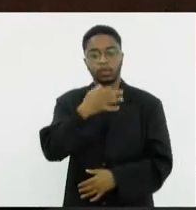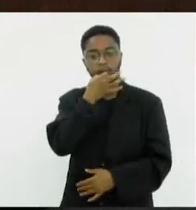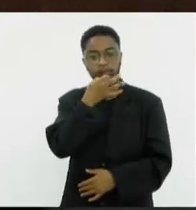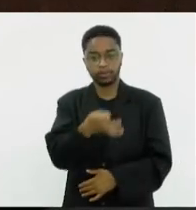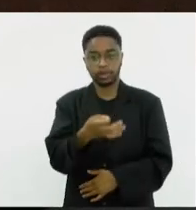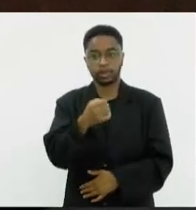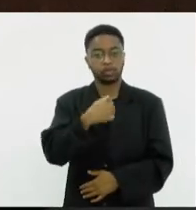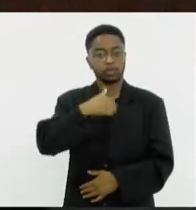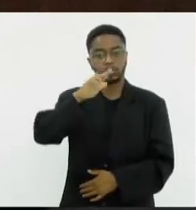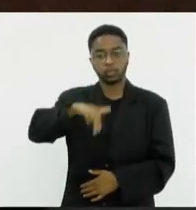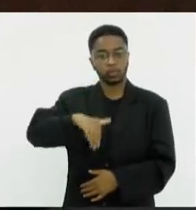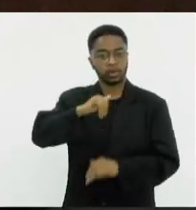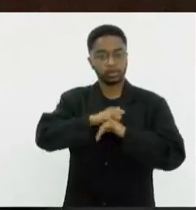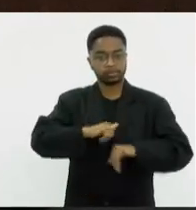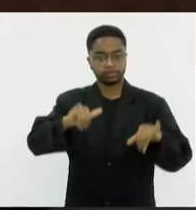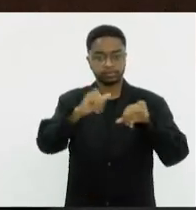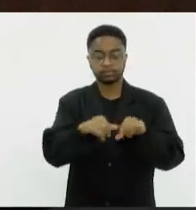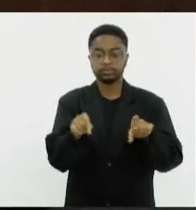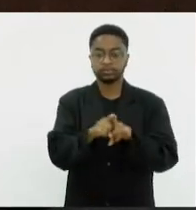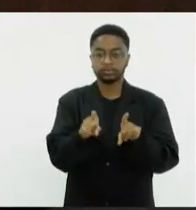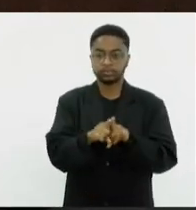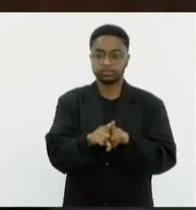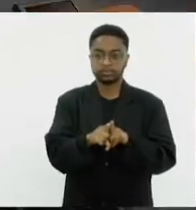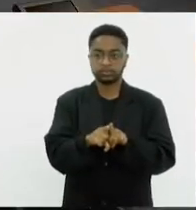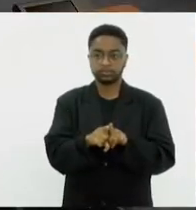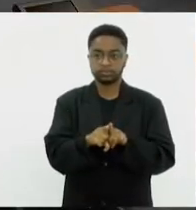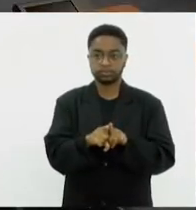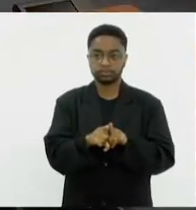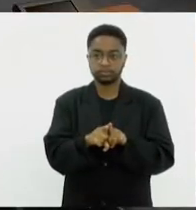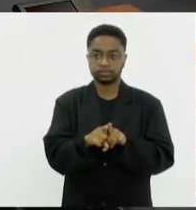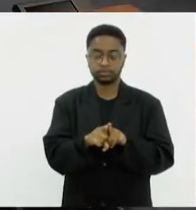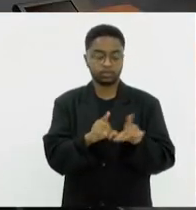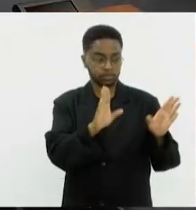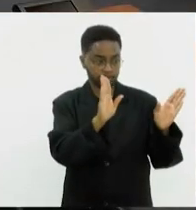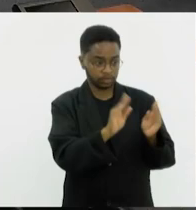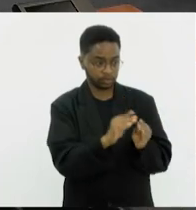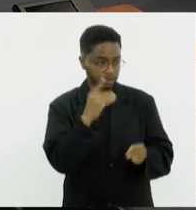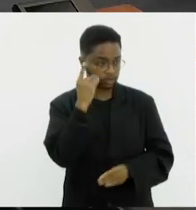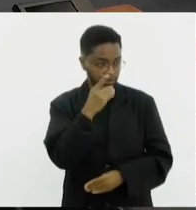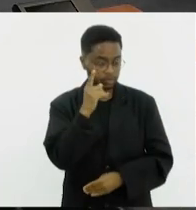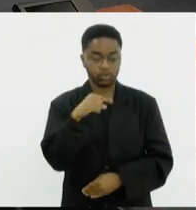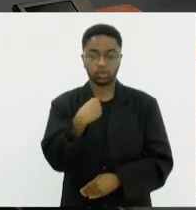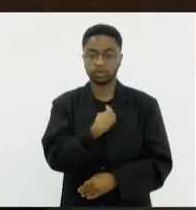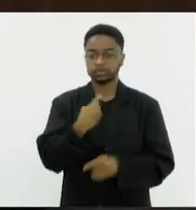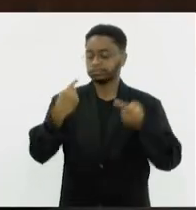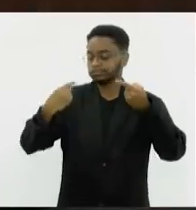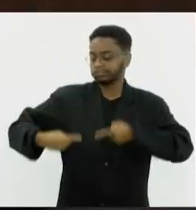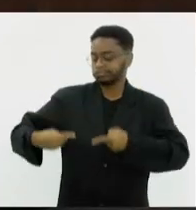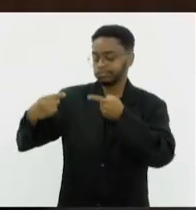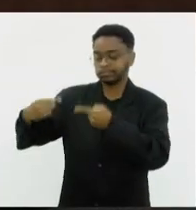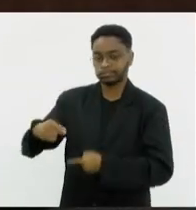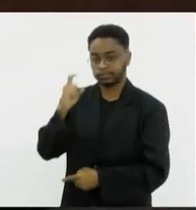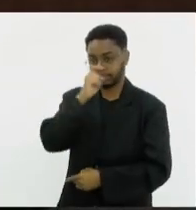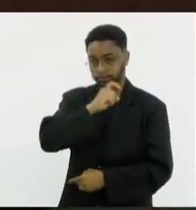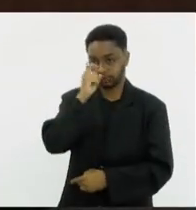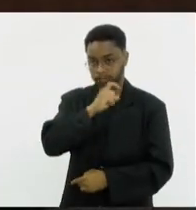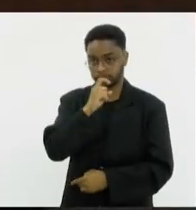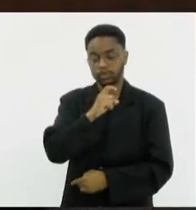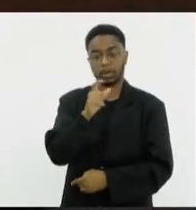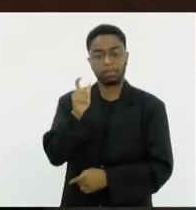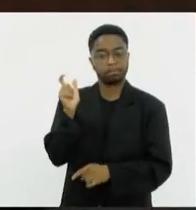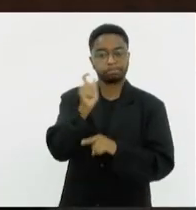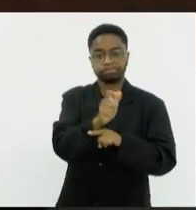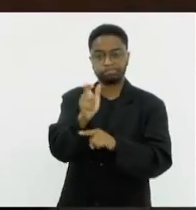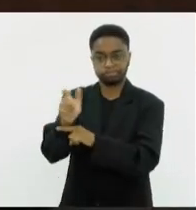que nunca existiu, e a gente serenamente enfrentando os mentirosos, os grotescos, os